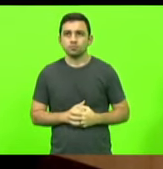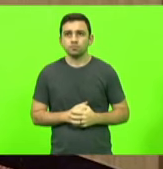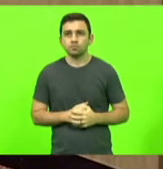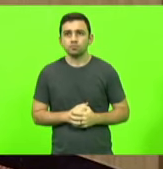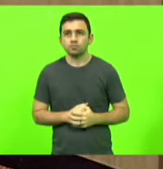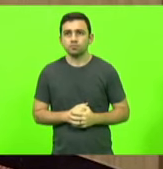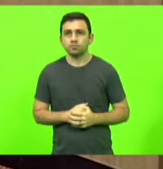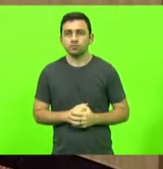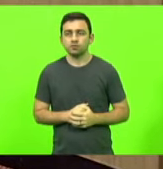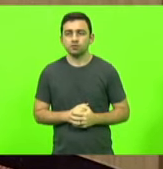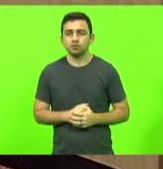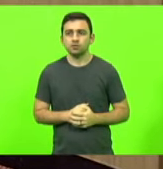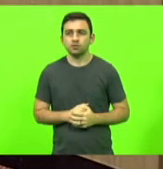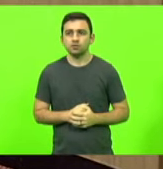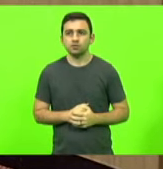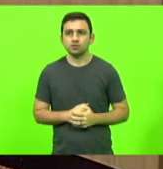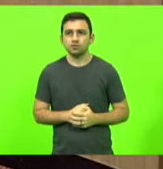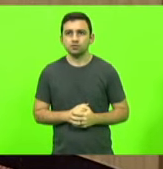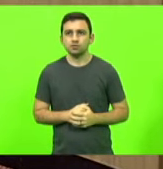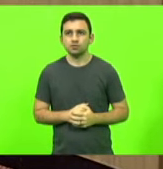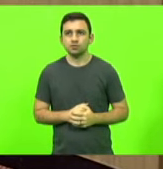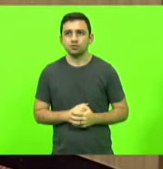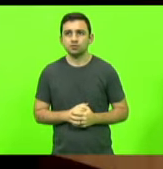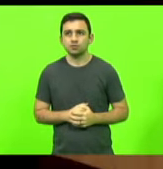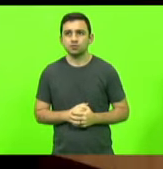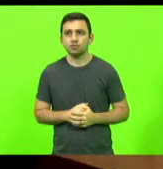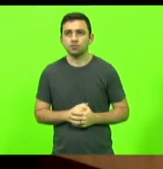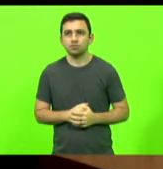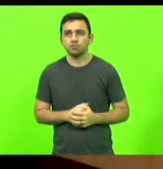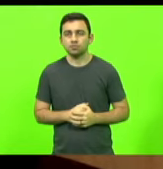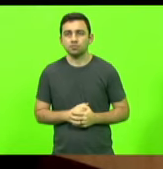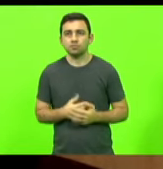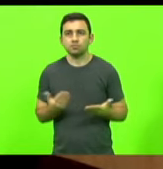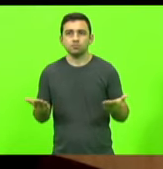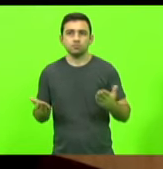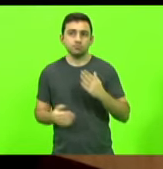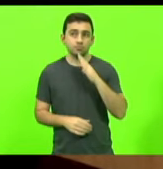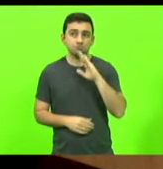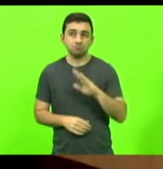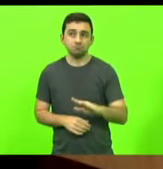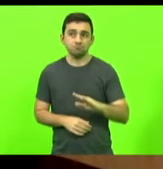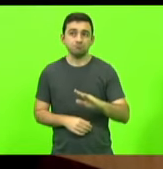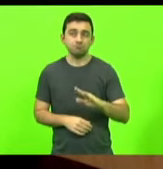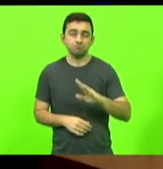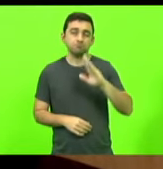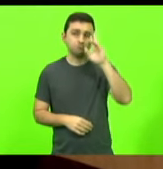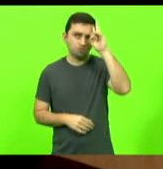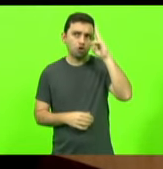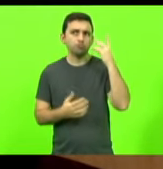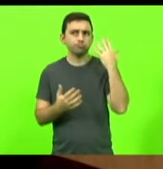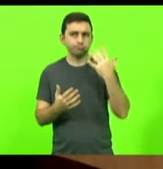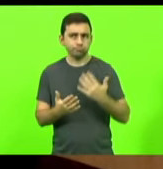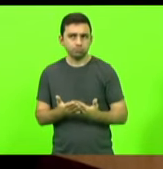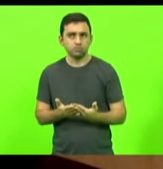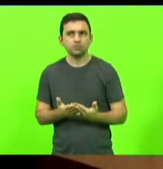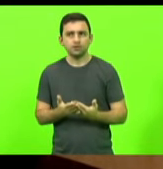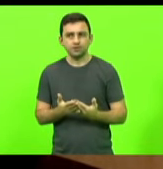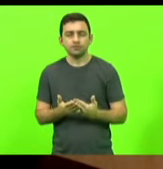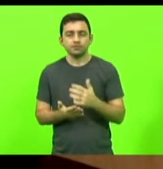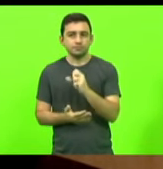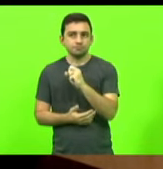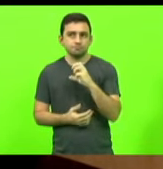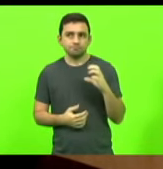Tem o tempo de mental, deputado. Nesta tarde histórica para a nossa região e histórica para Santa